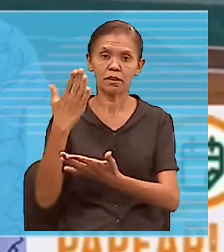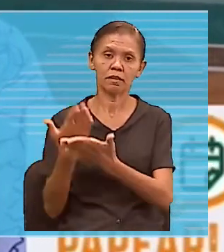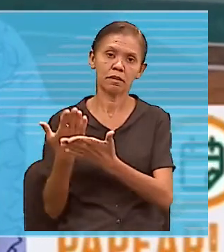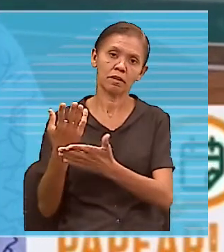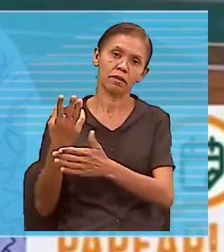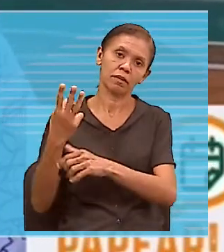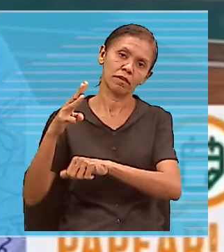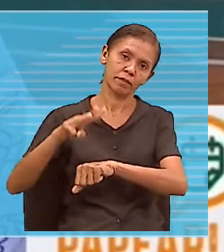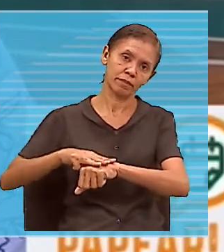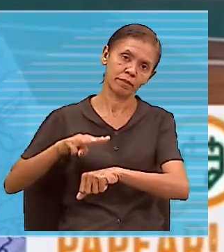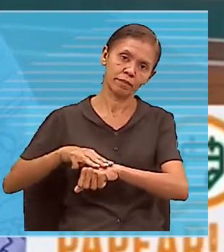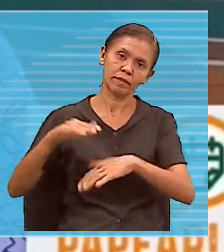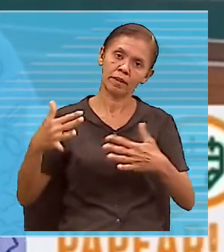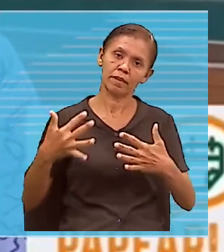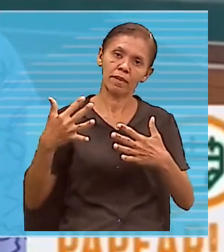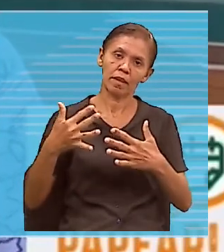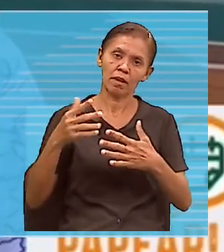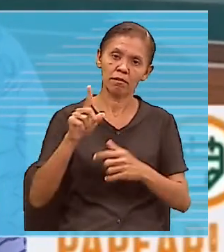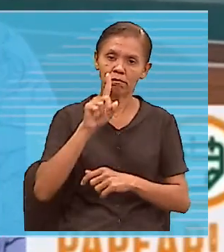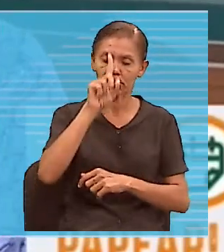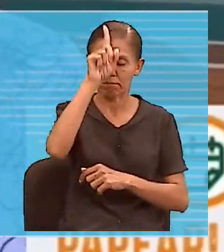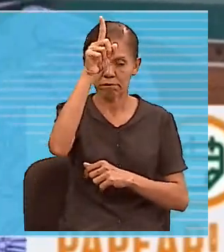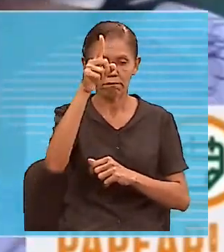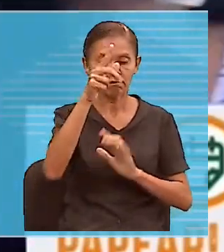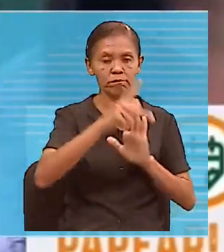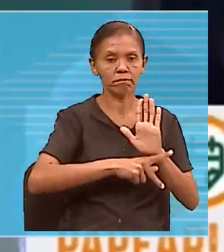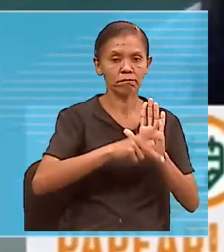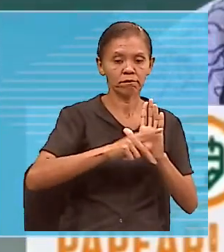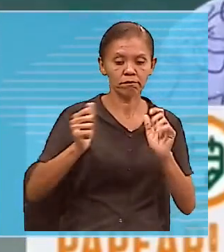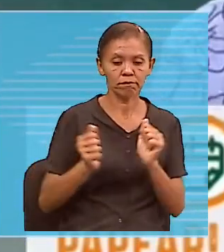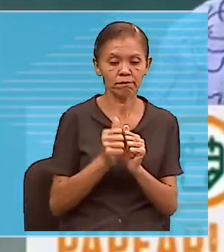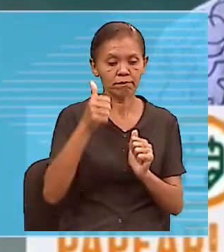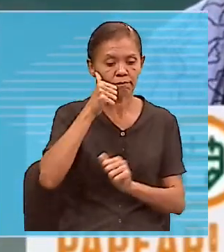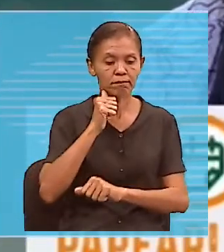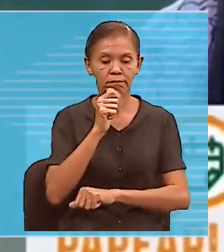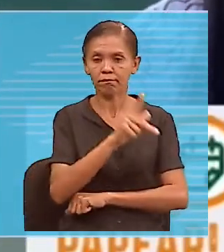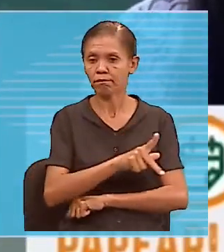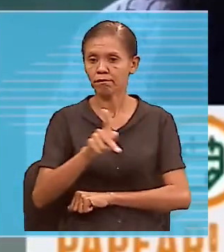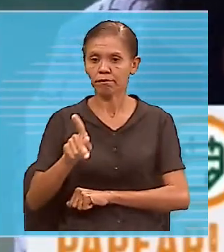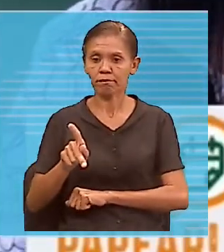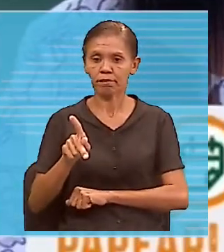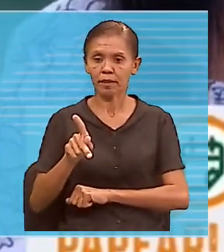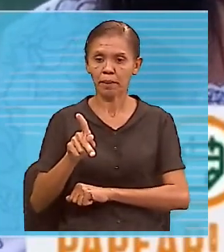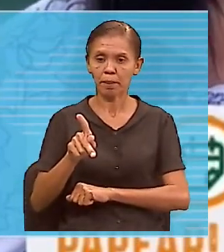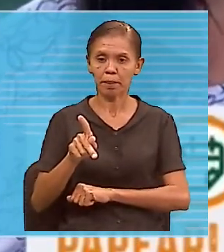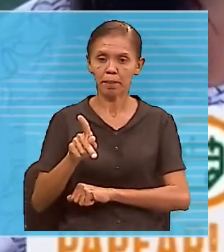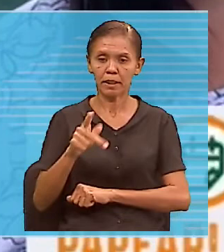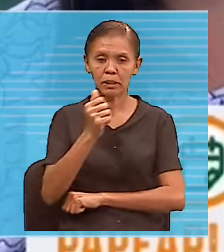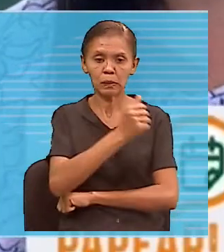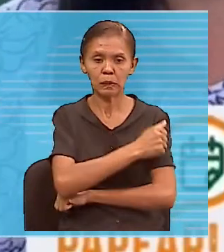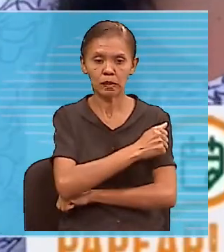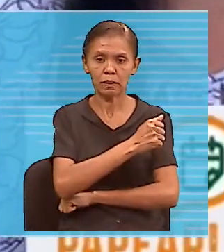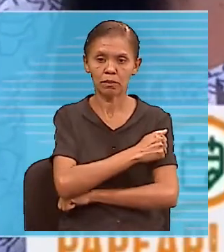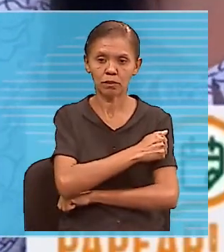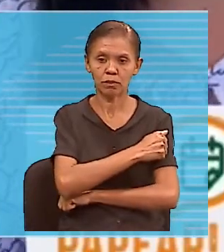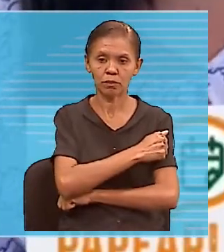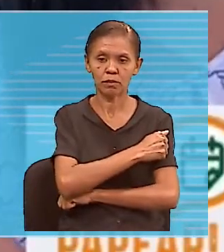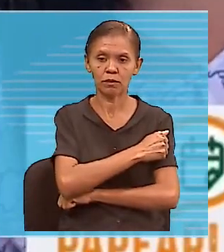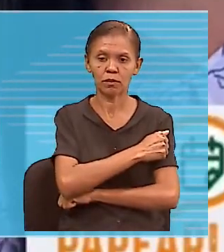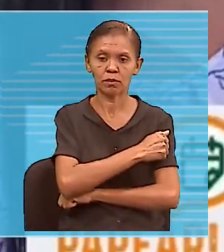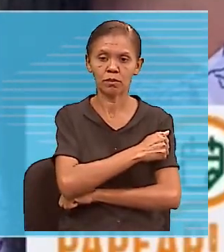essa cooperação dos alunos com alunos. Então, no retorno às aulas presenciais, a turma sentiu